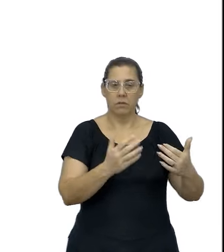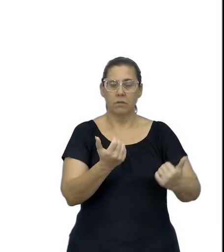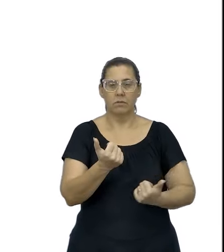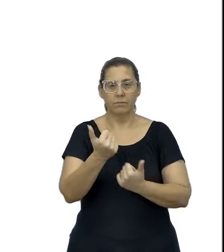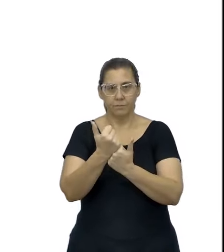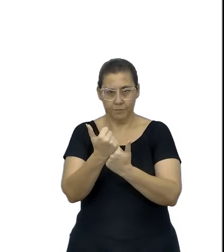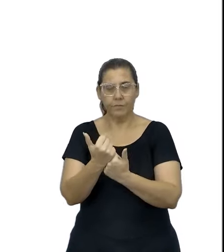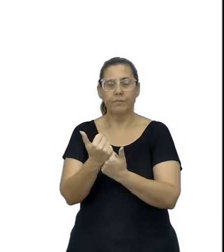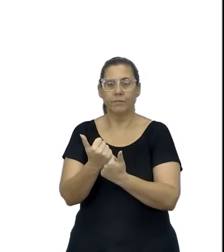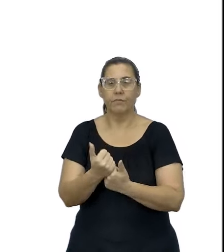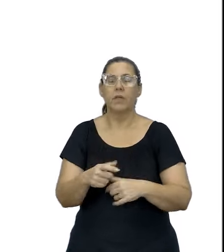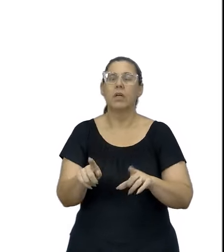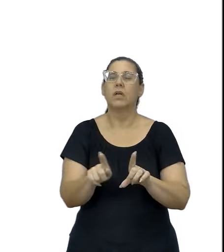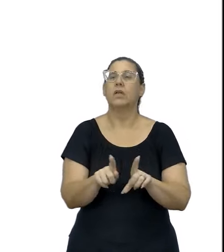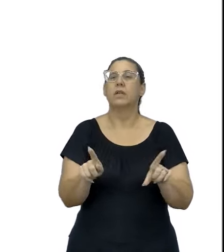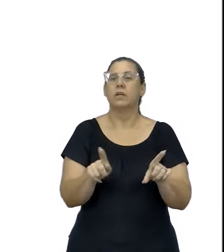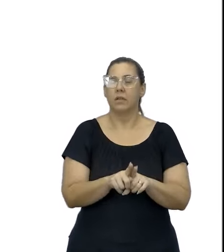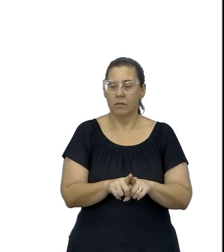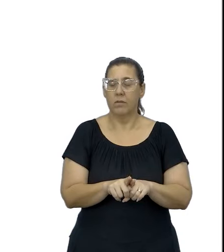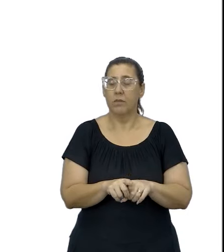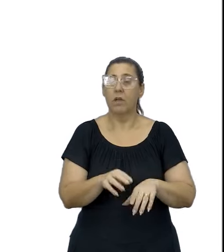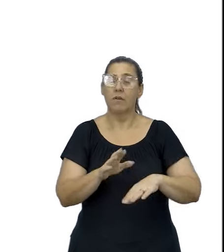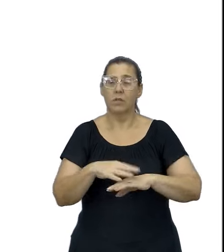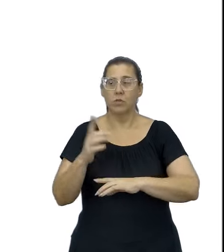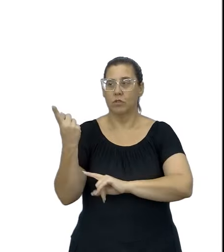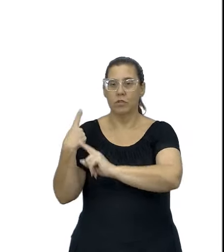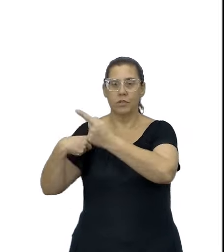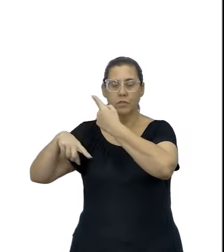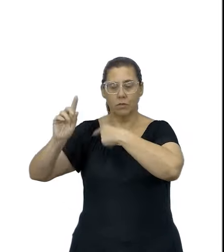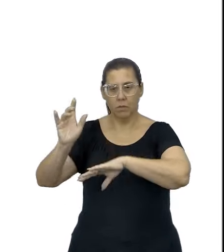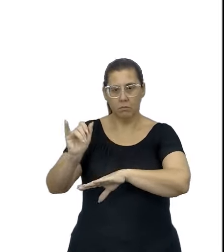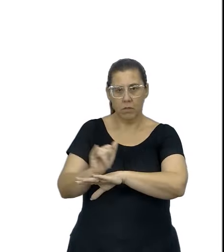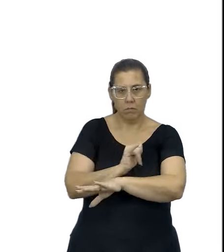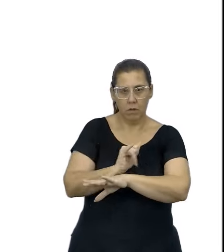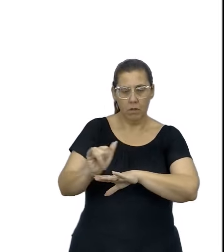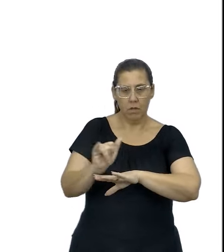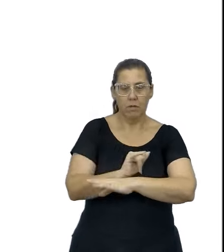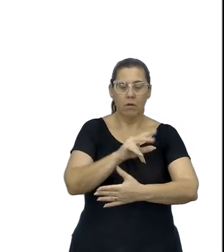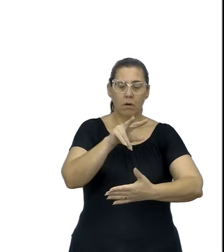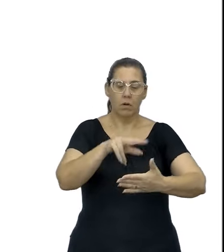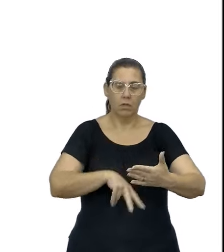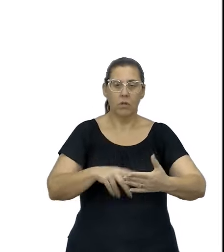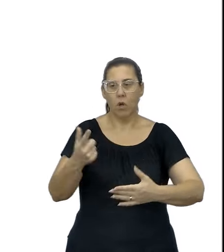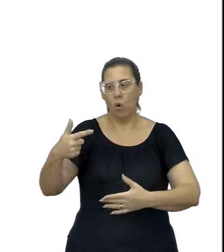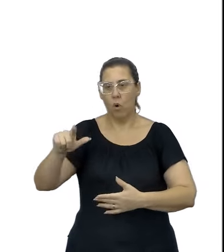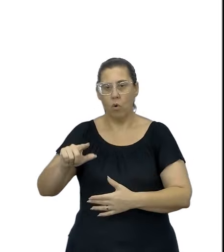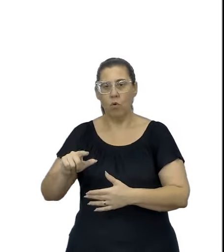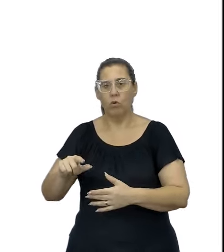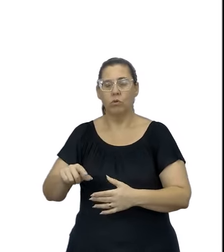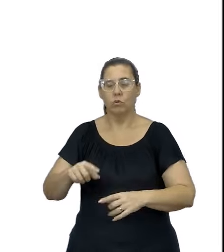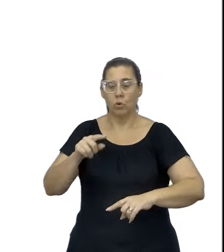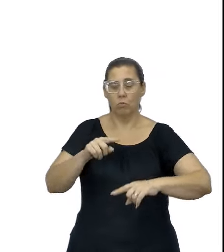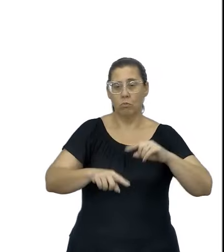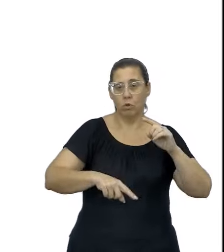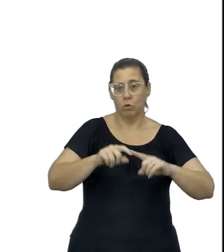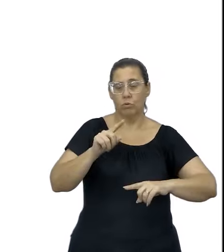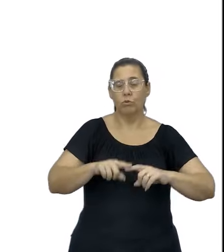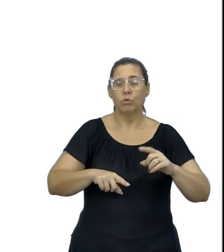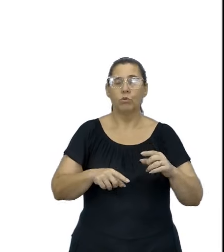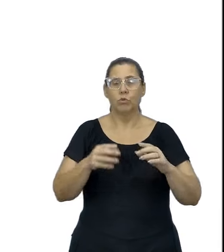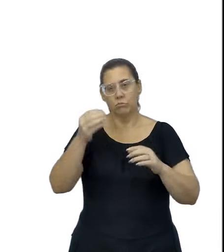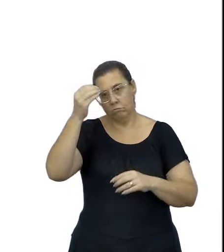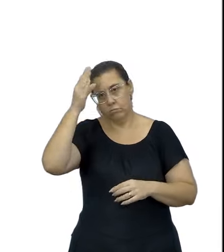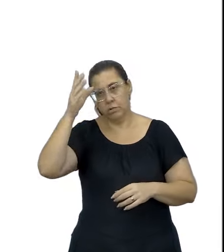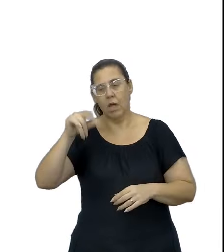escrita alfabético, ela também promove o desenvolvimento de estratégias de leitura, que é um outro objeto de conhecimento que é